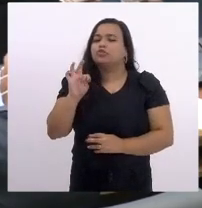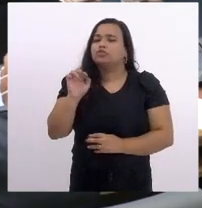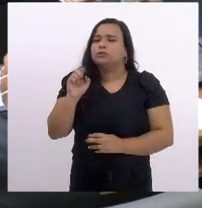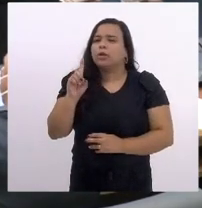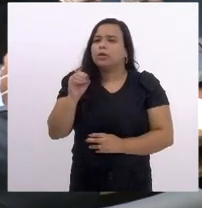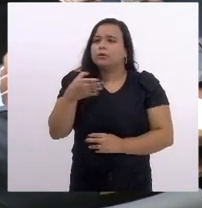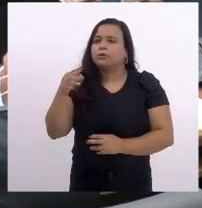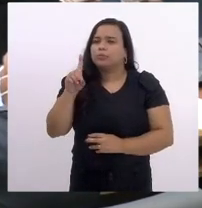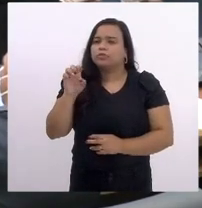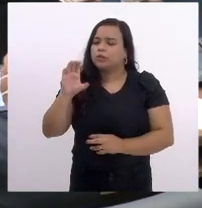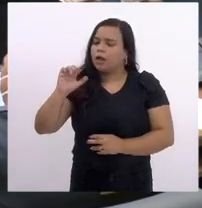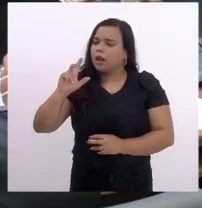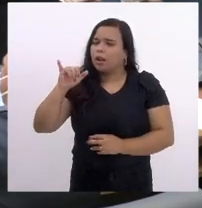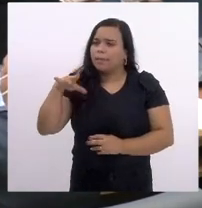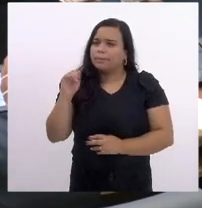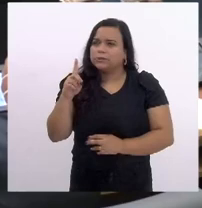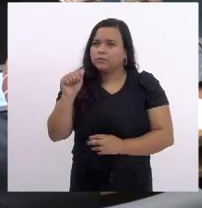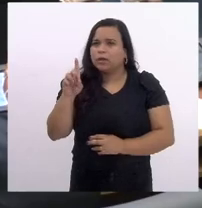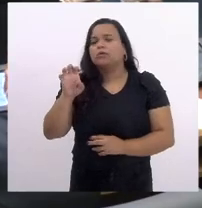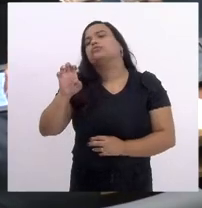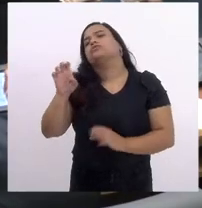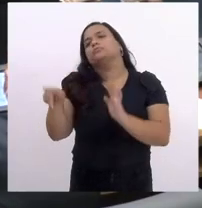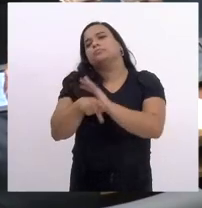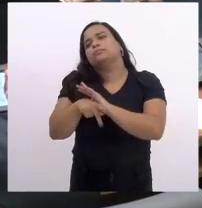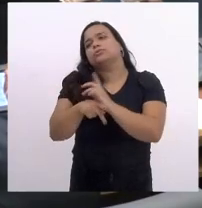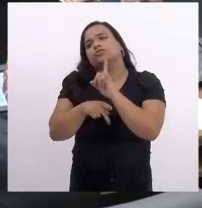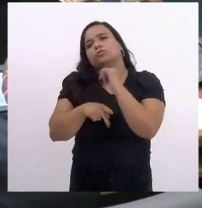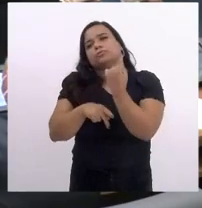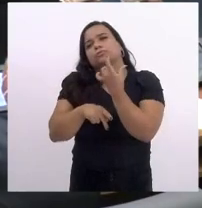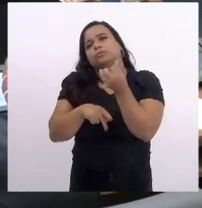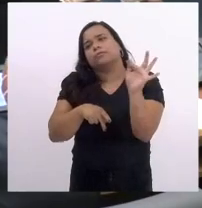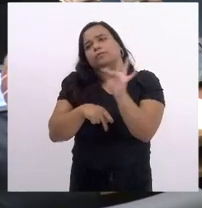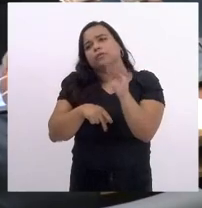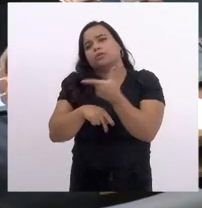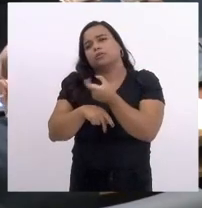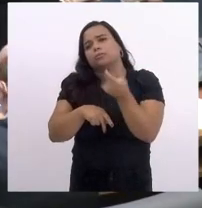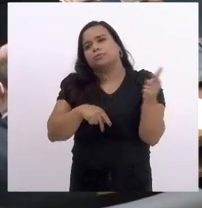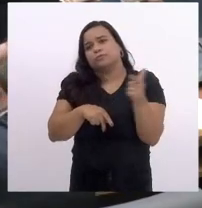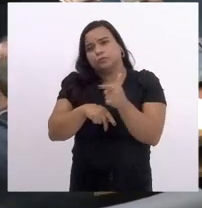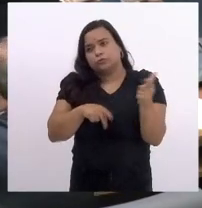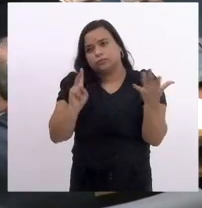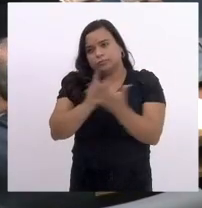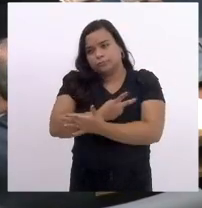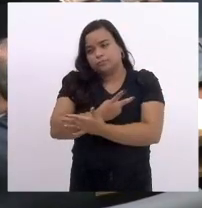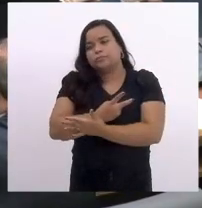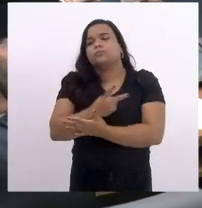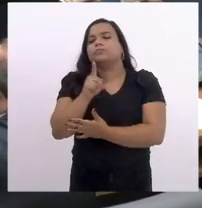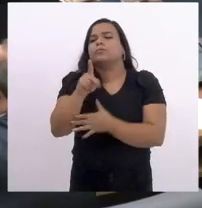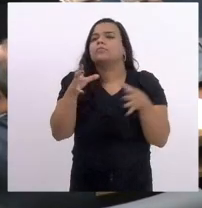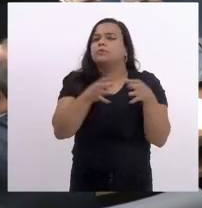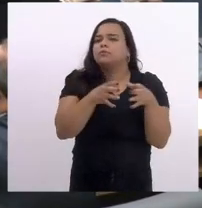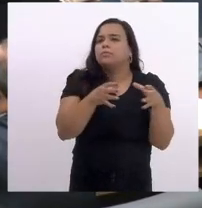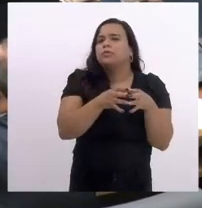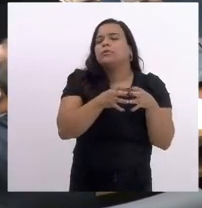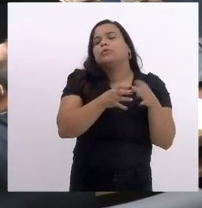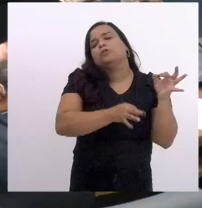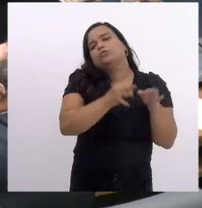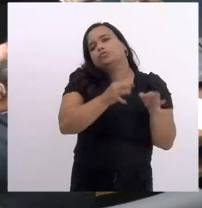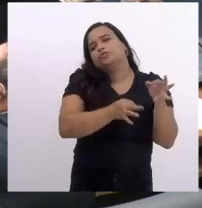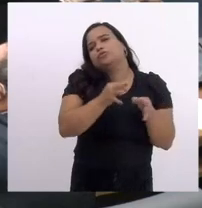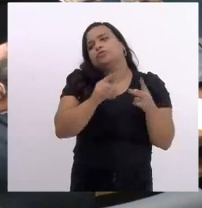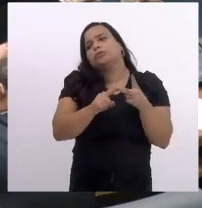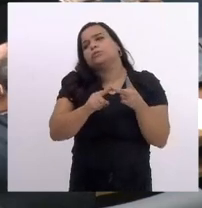47957 de 16 de fevereiro de 2022 e da outras providências. Pendente de pareceres das comissões de Constituição e Justiça, de Assuntos Municipais e Desenvolvimento